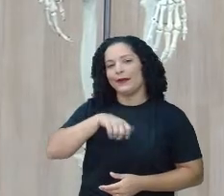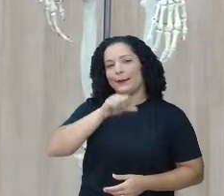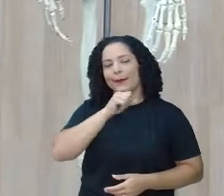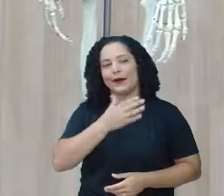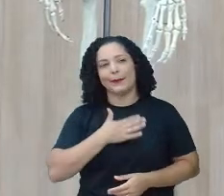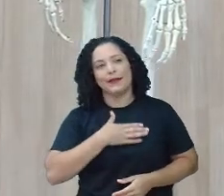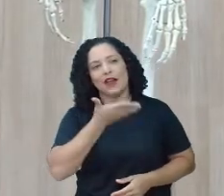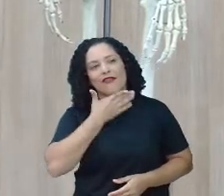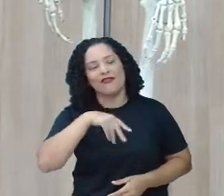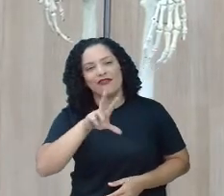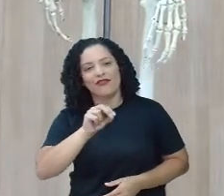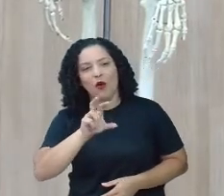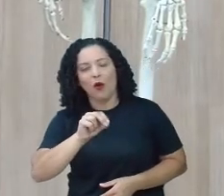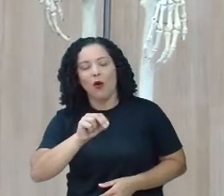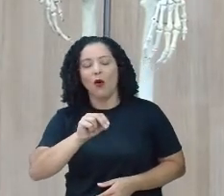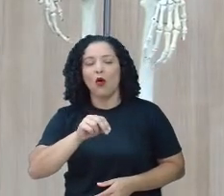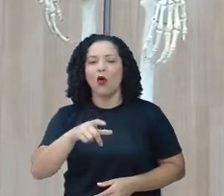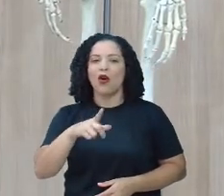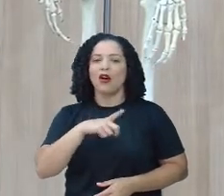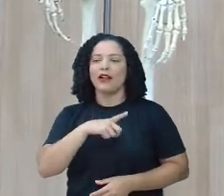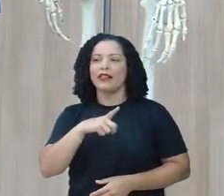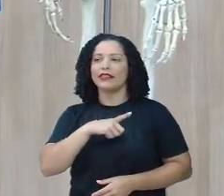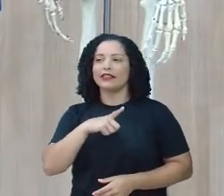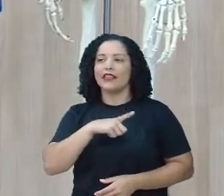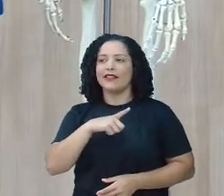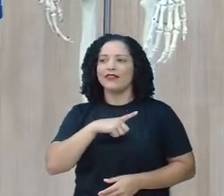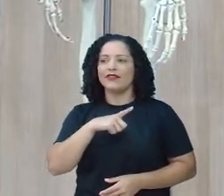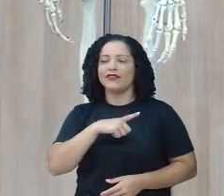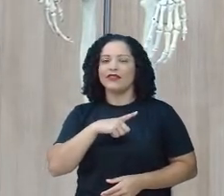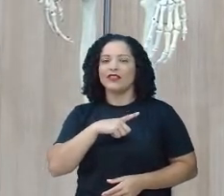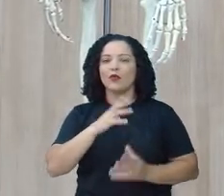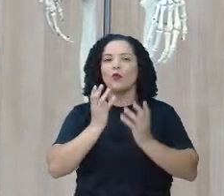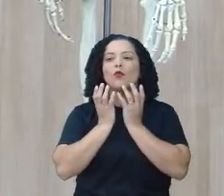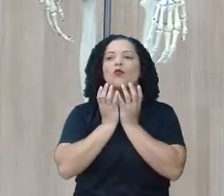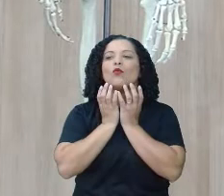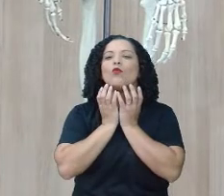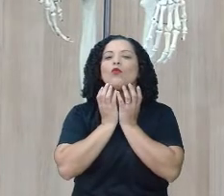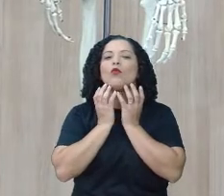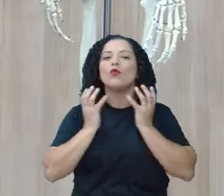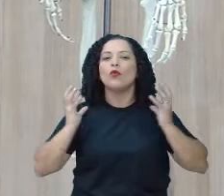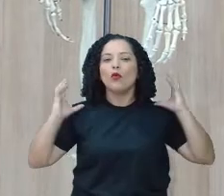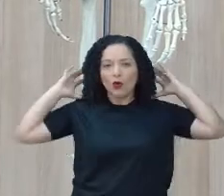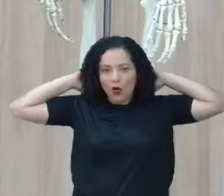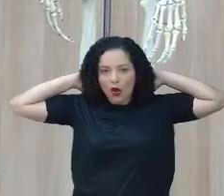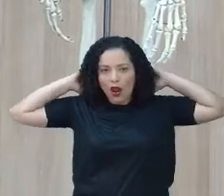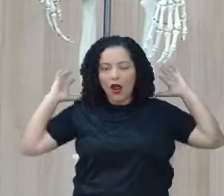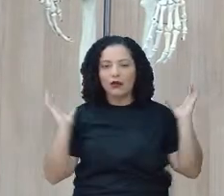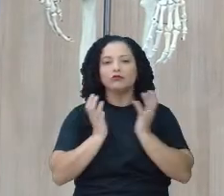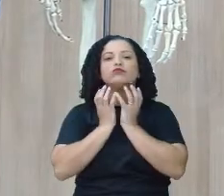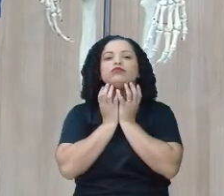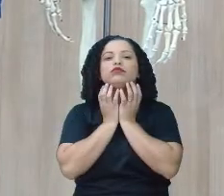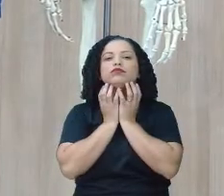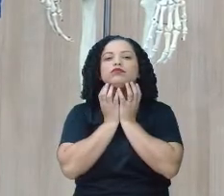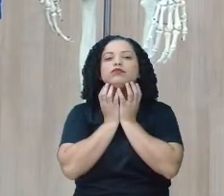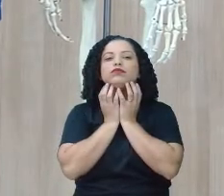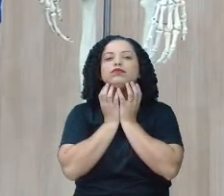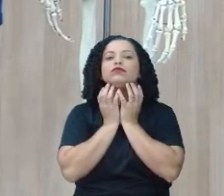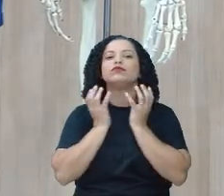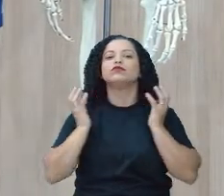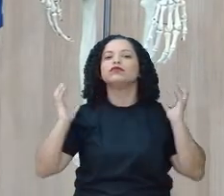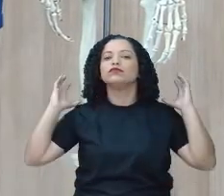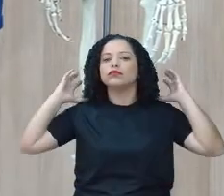minha madrinha, colocou um colar aqui diferente para segurar aí o pescoço. E aí a gente vai ver a questão